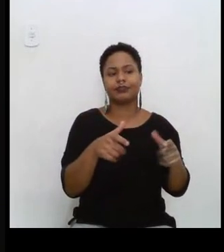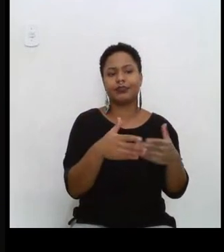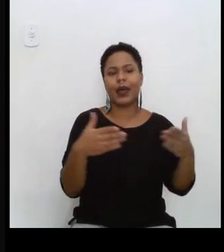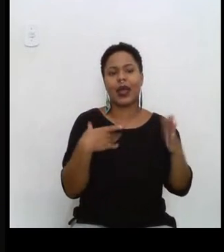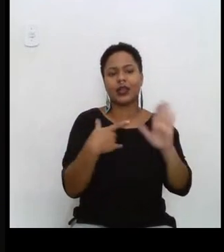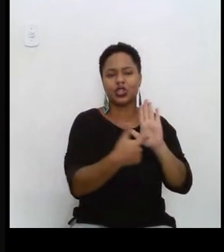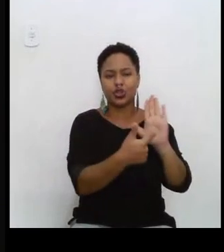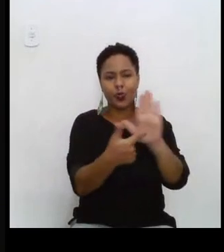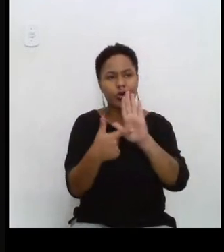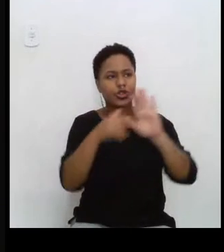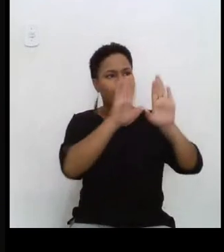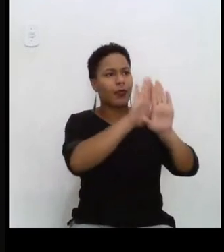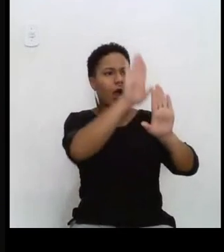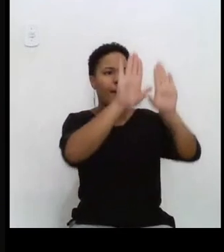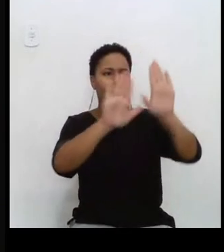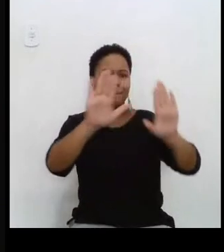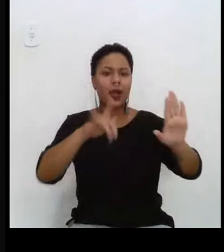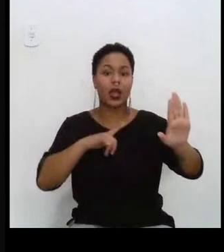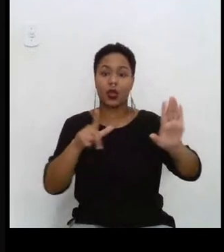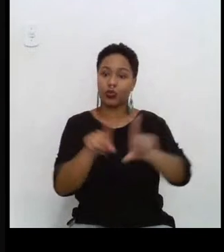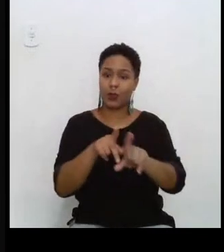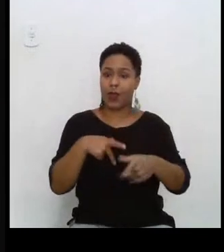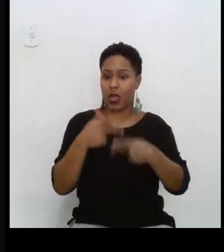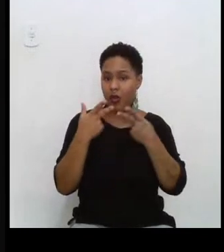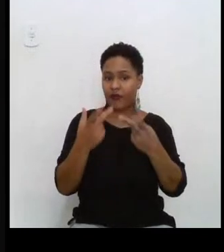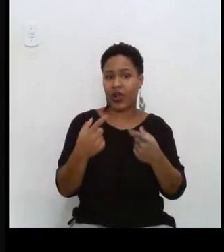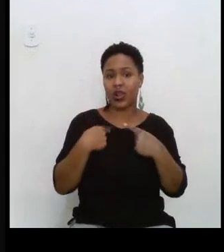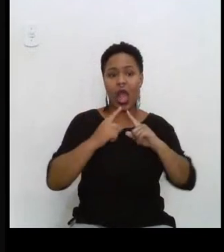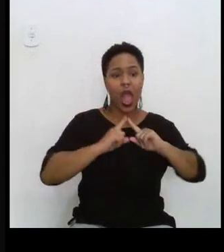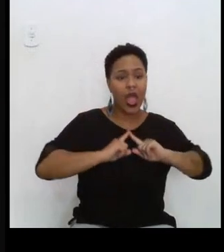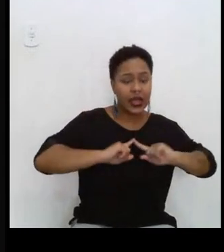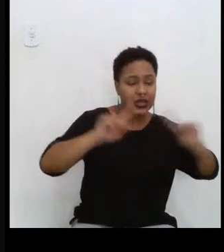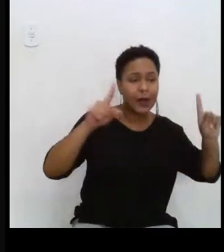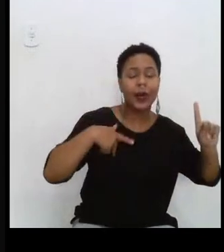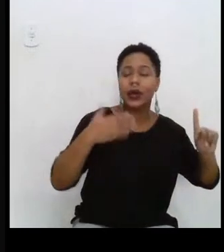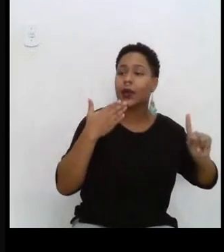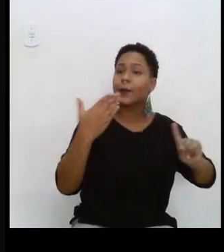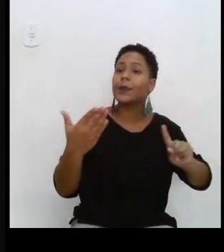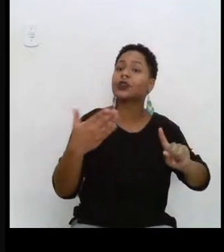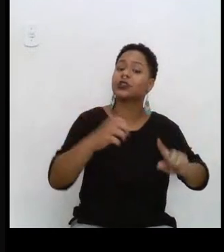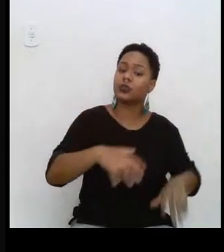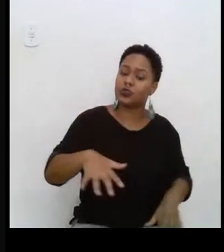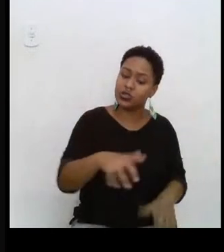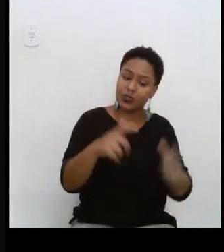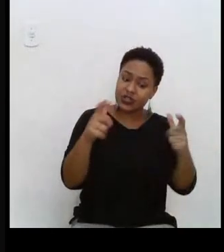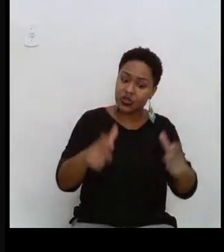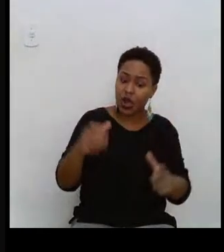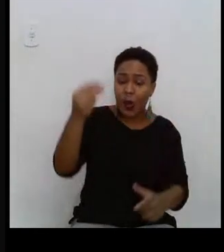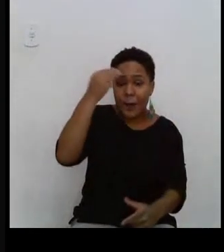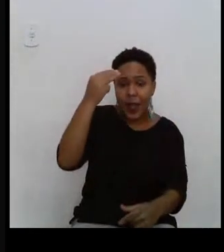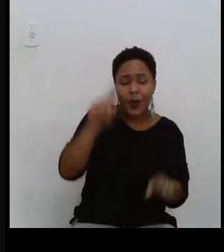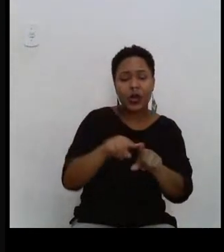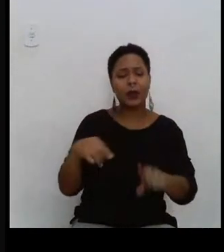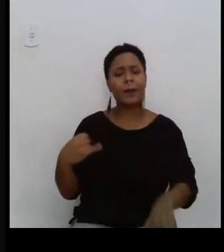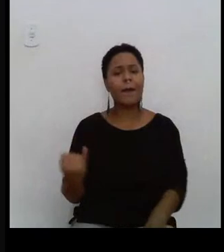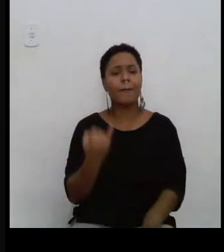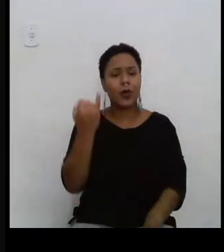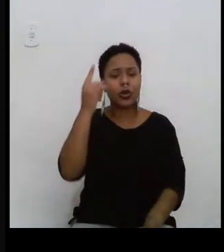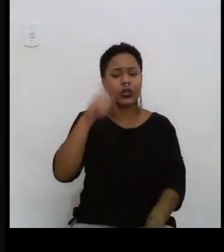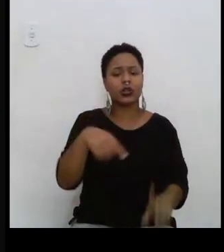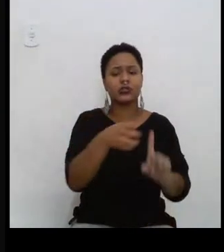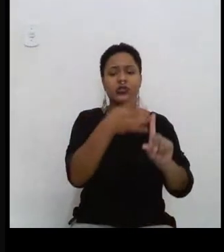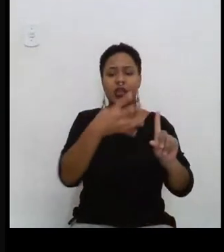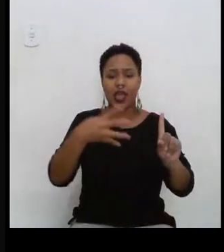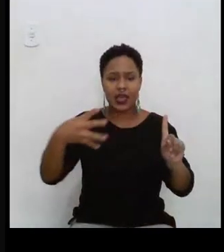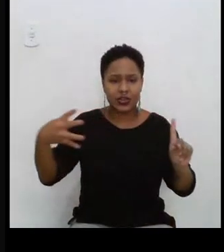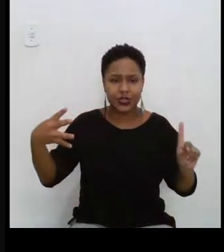citou para Viamão certeza passeou como se pela memória e relevância energia de trico a NB mas